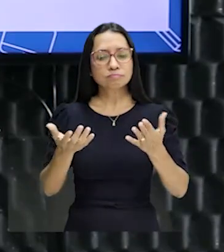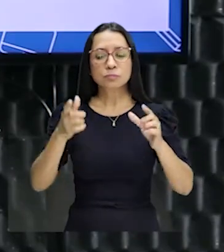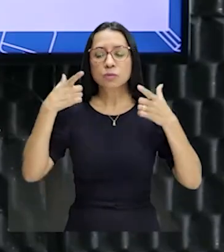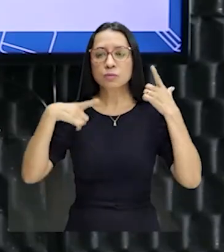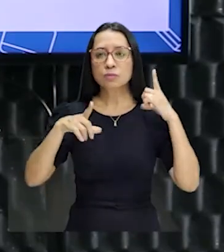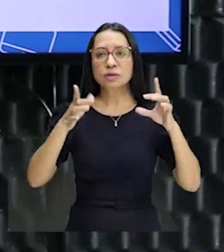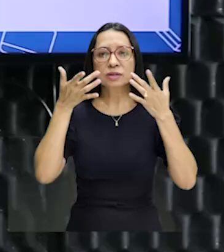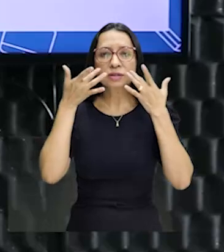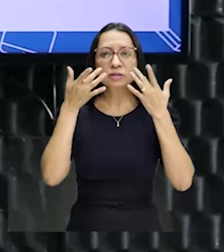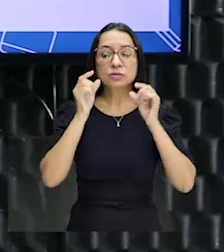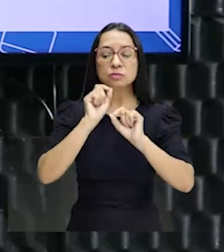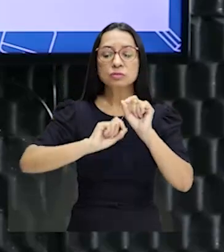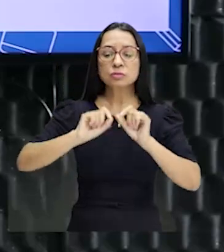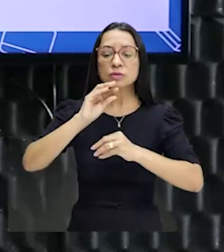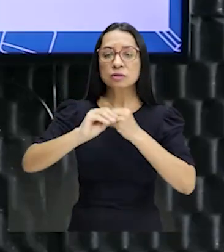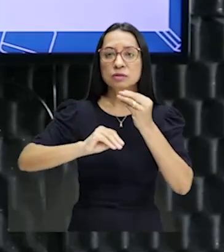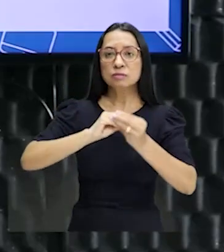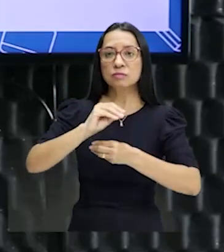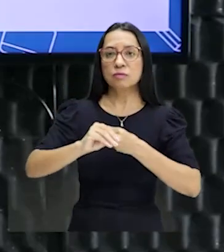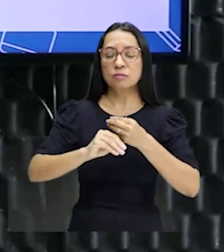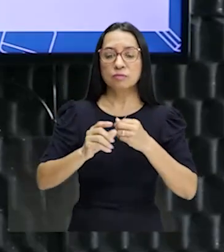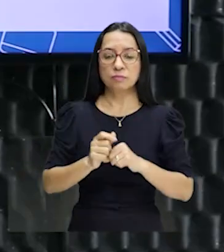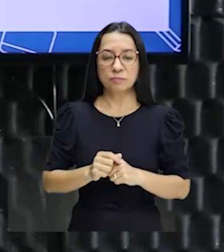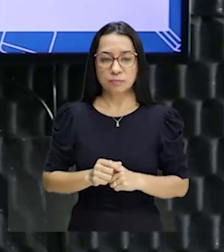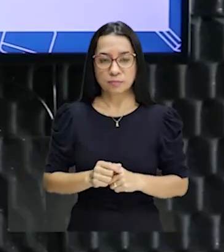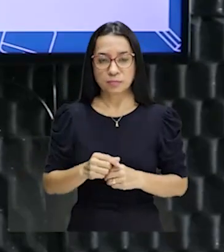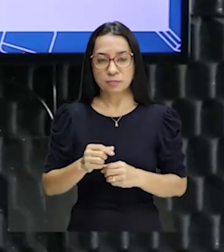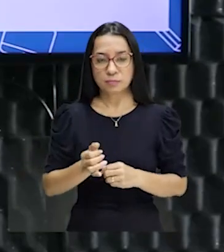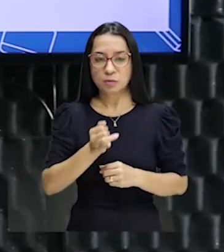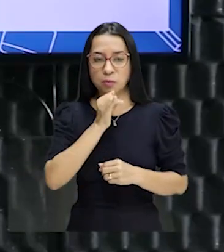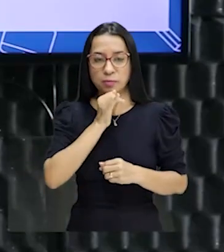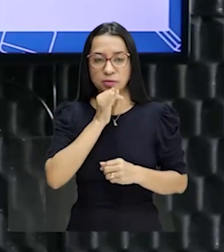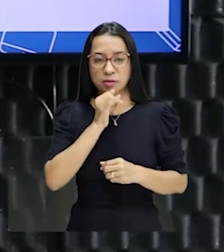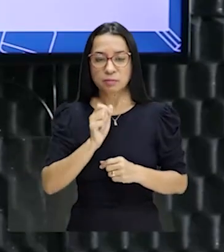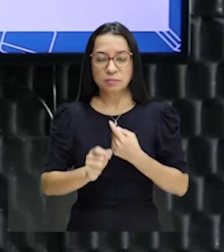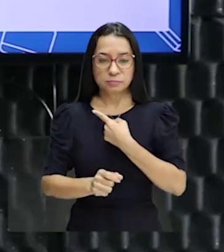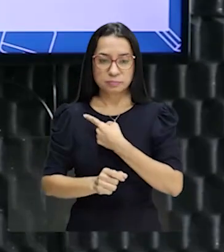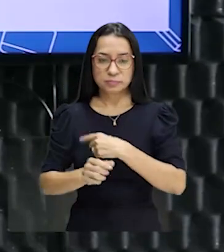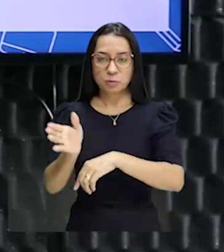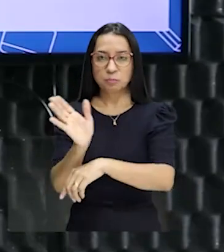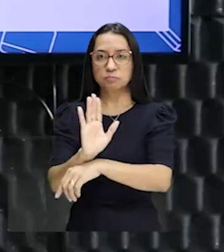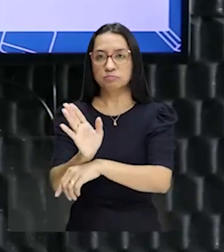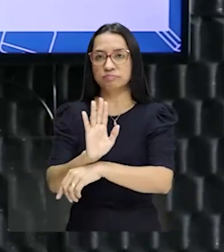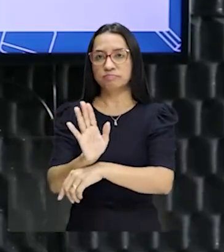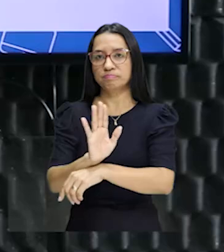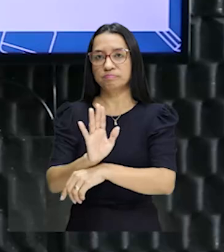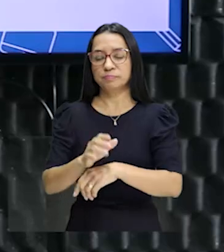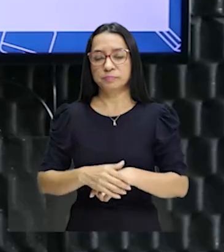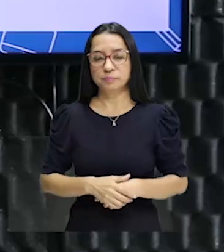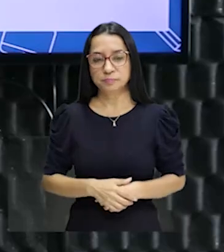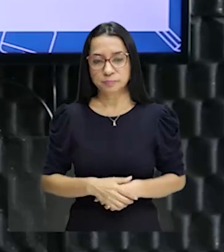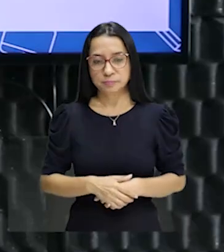que envolve o lazer artístico? Está aí como exemplo para vocês o cinema,